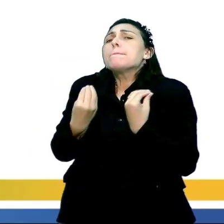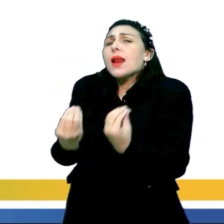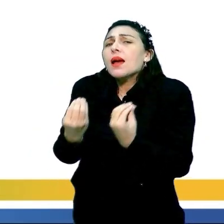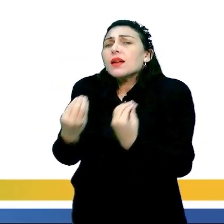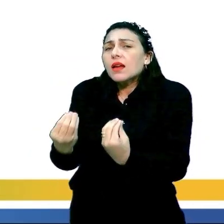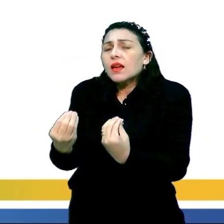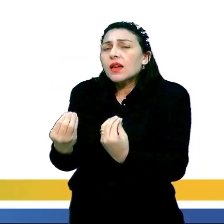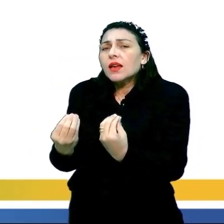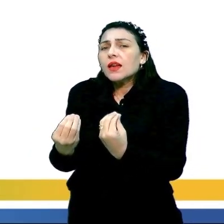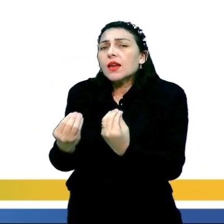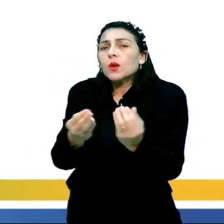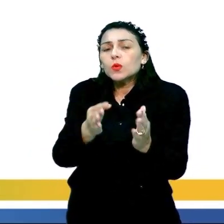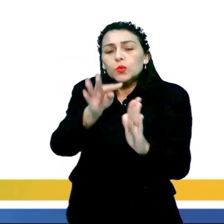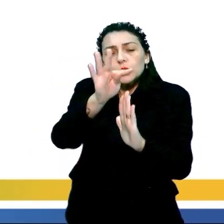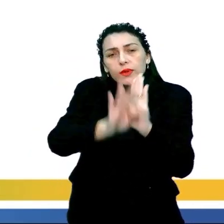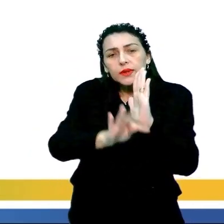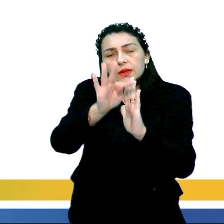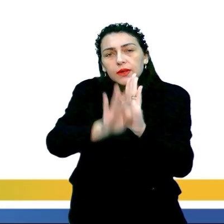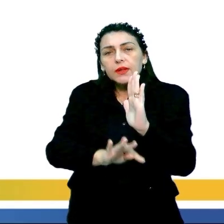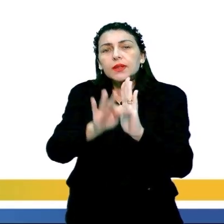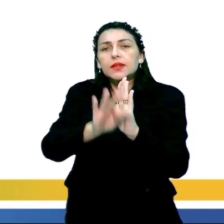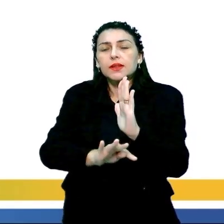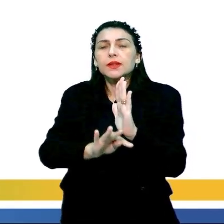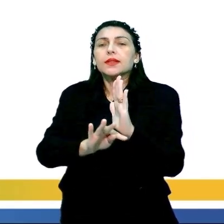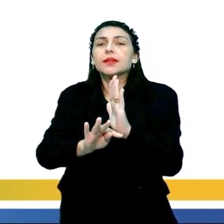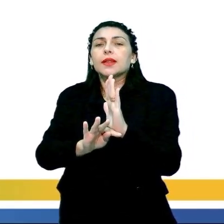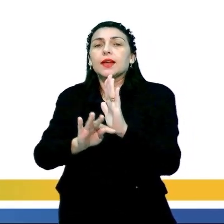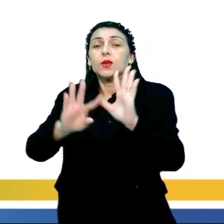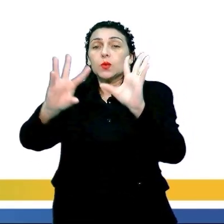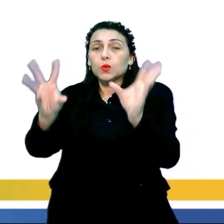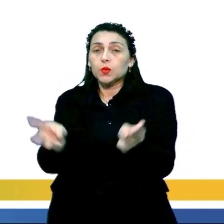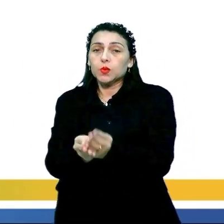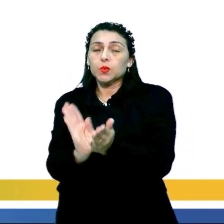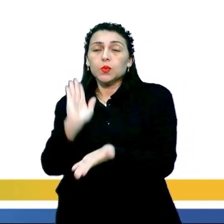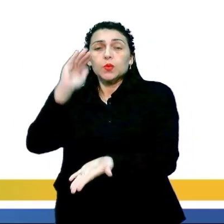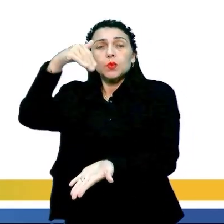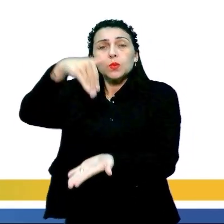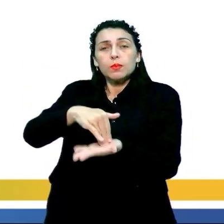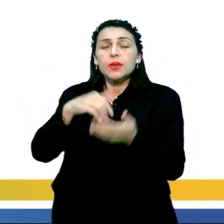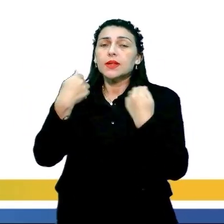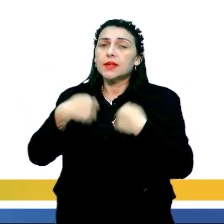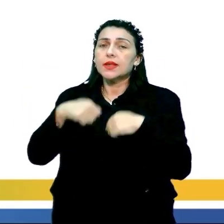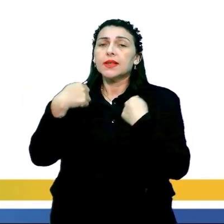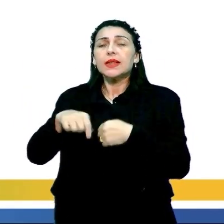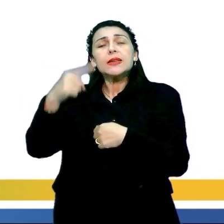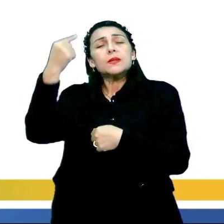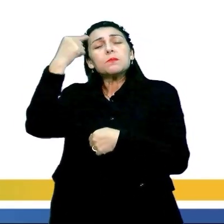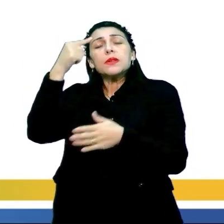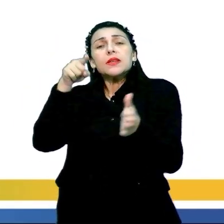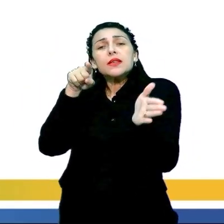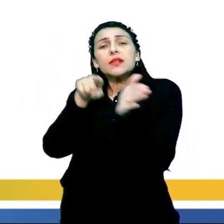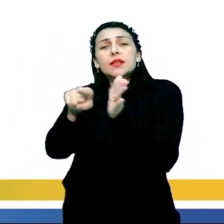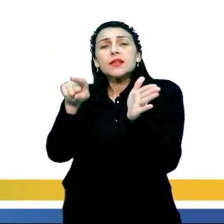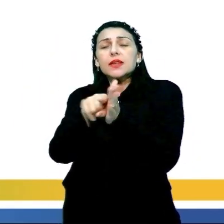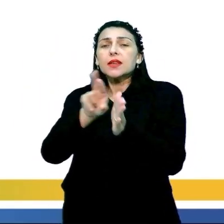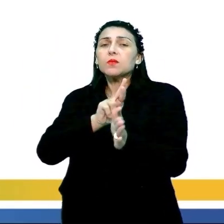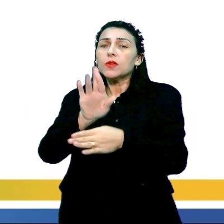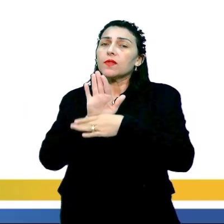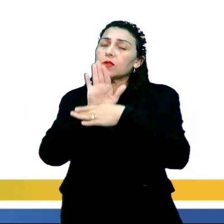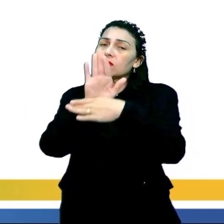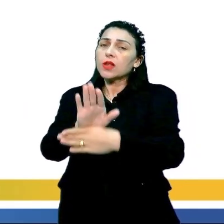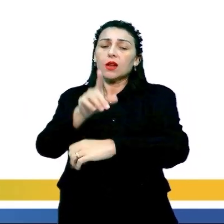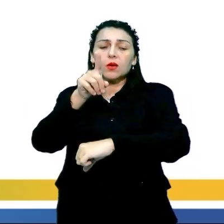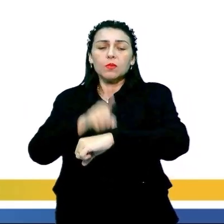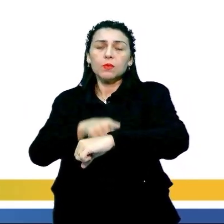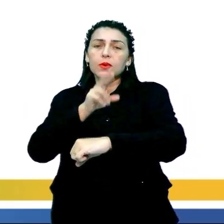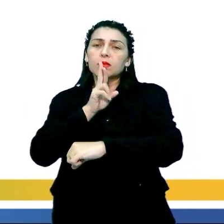No decorrer do seu texto conclusivo, você precisa ter em mente essas perguntinhas aí que vai te ajudar no momento